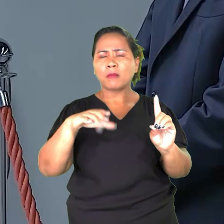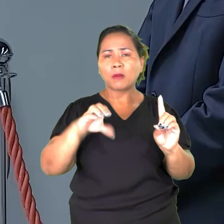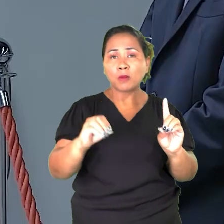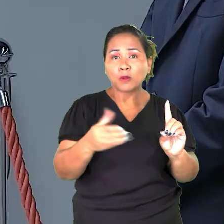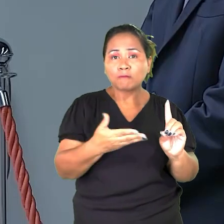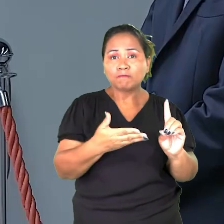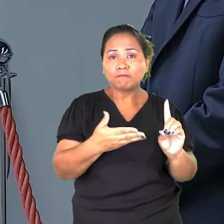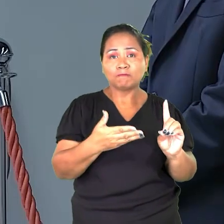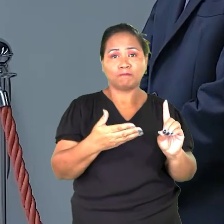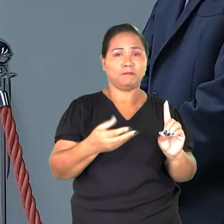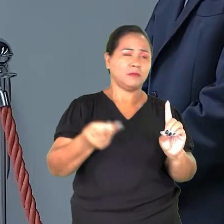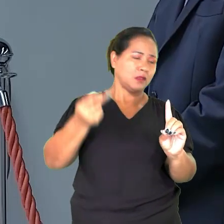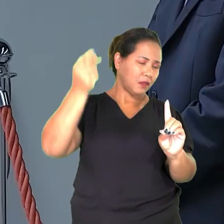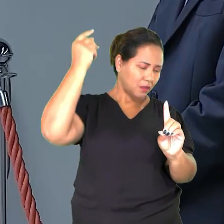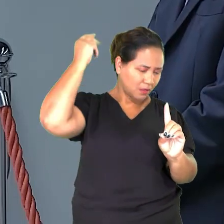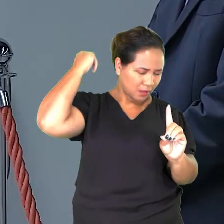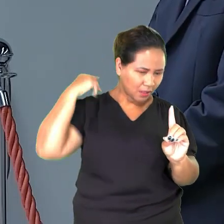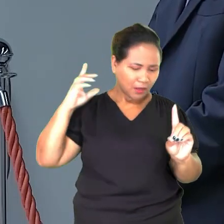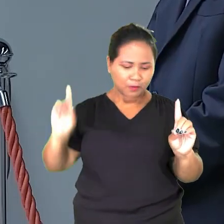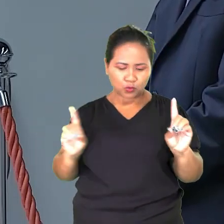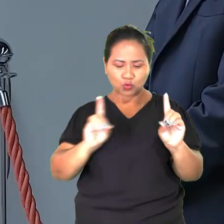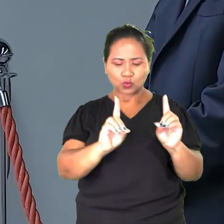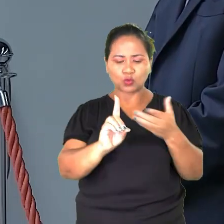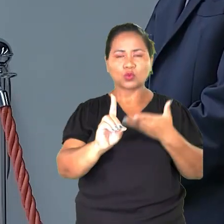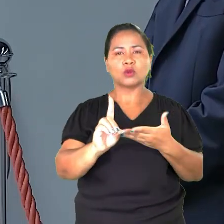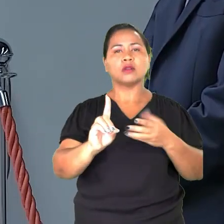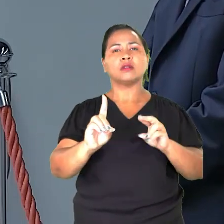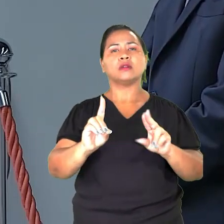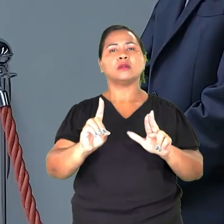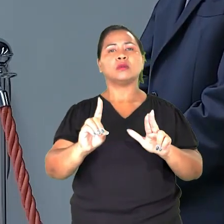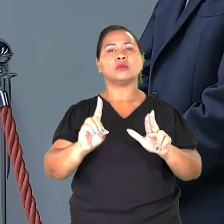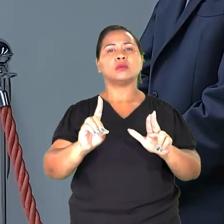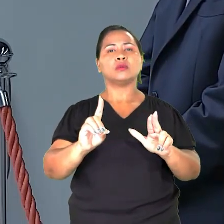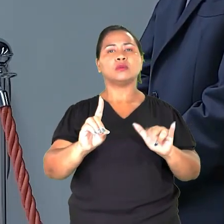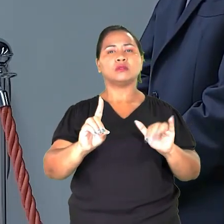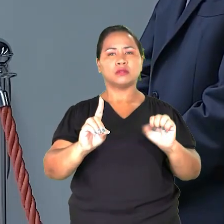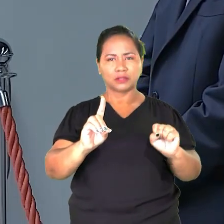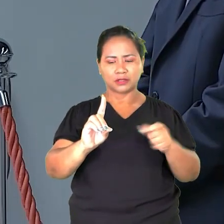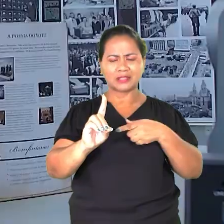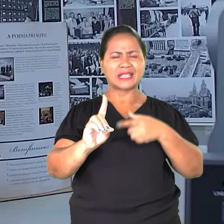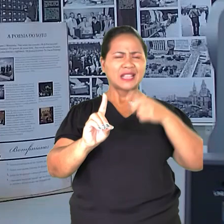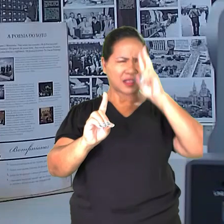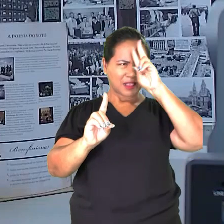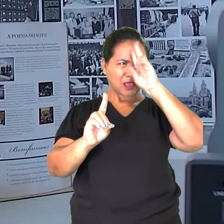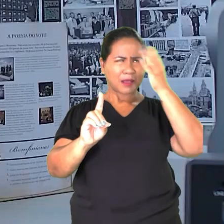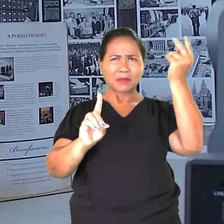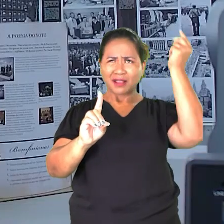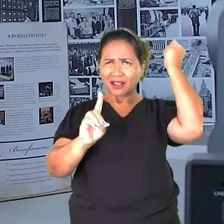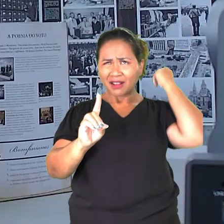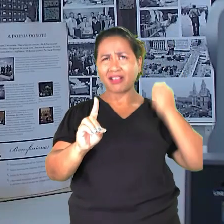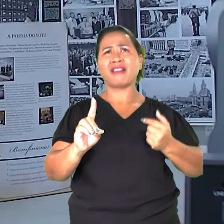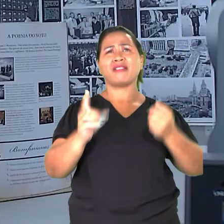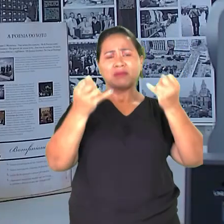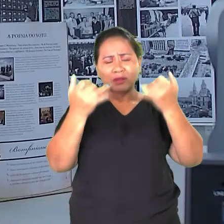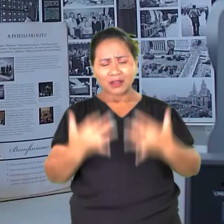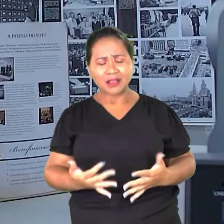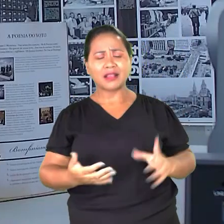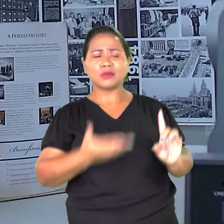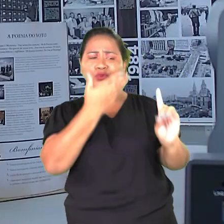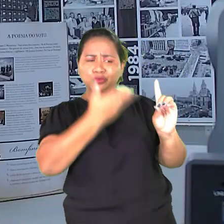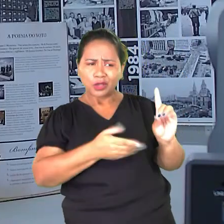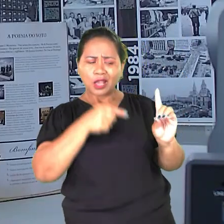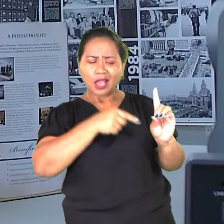O escritor Luiz Carlos Lisboa, seu confrade na Academia Paulista de Letras, certa vez asseverou que